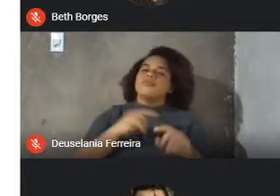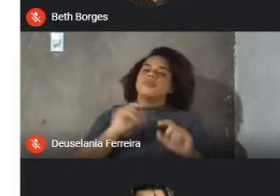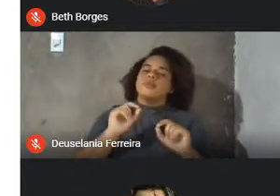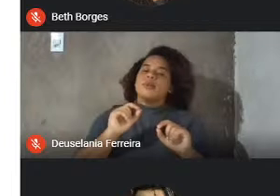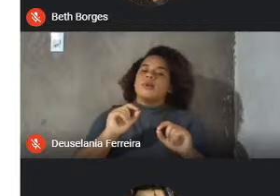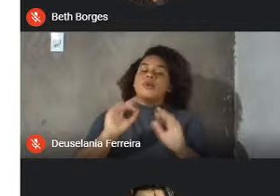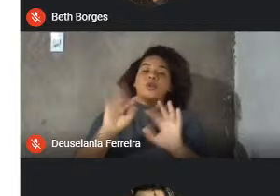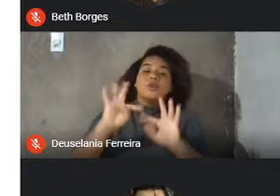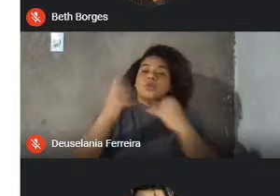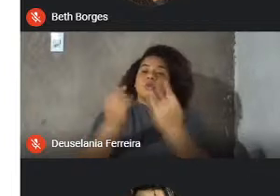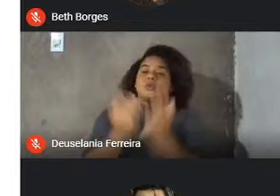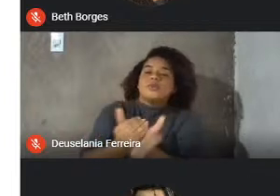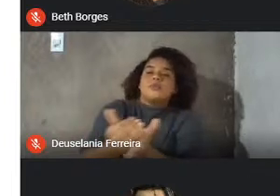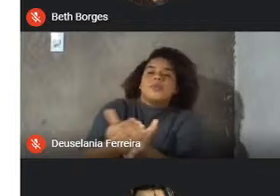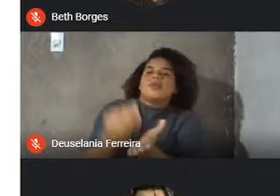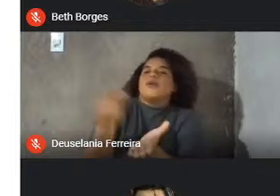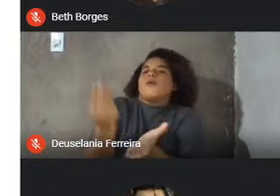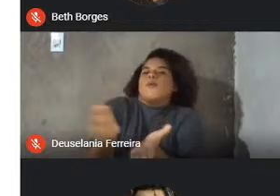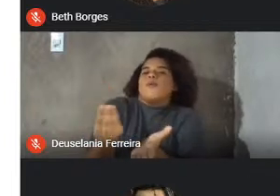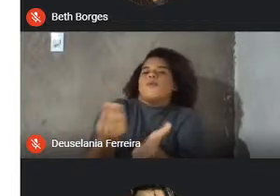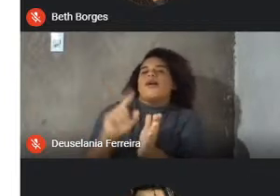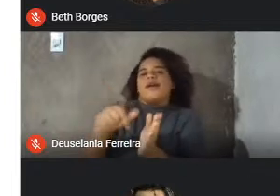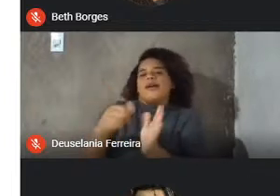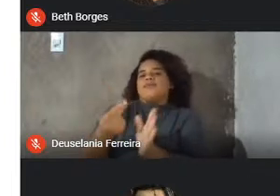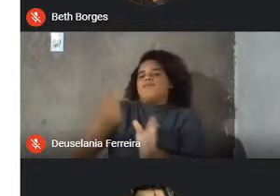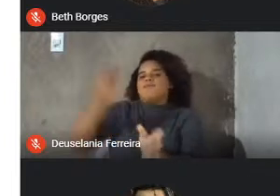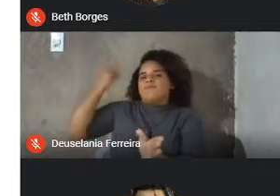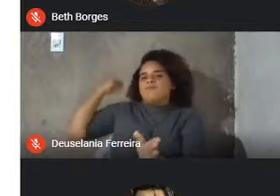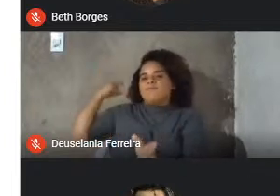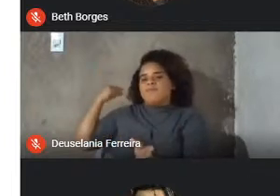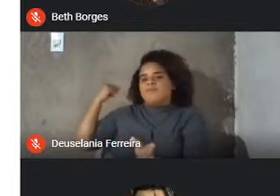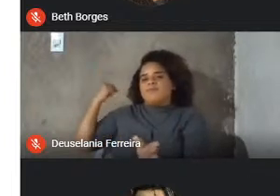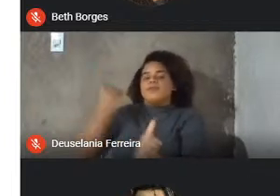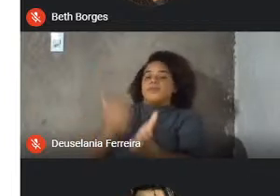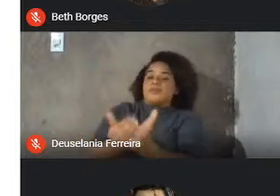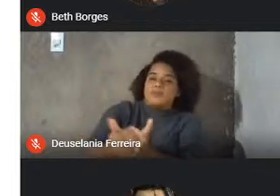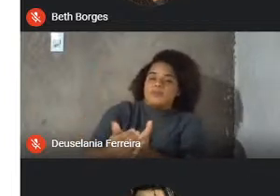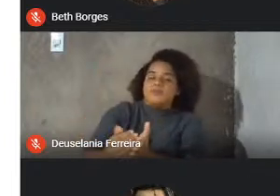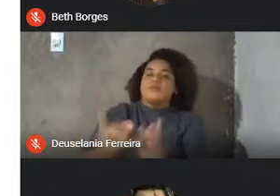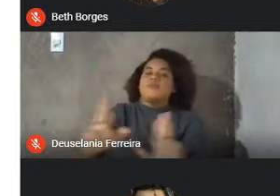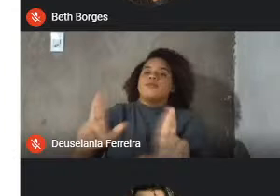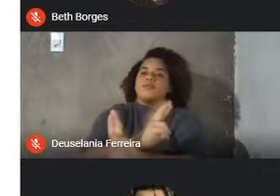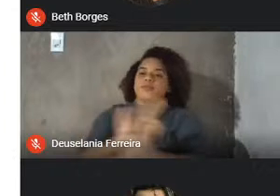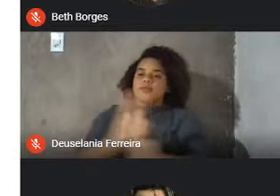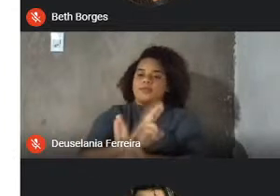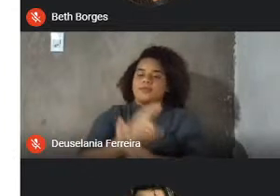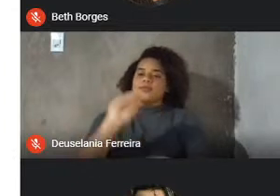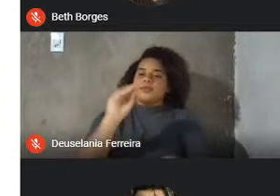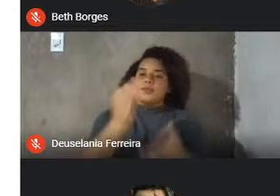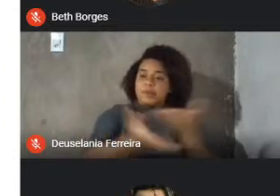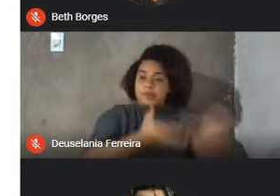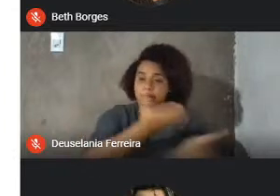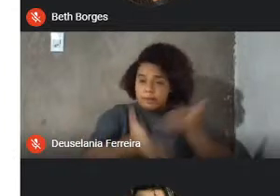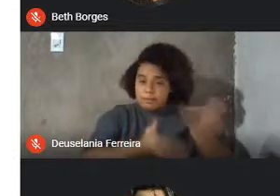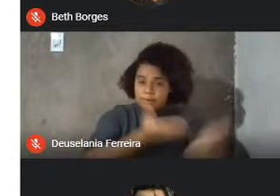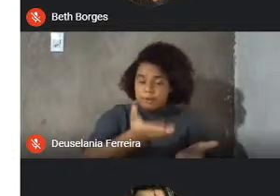já do início, com a relação terapêutica. A relação terapêutica, pessoal, só para deixar claro para vocês,